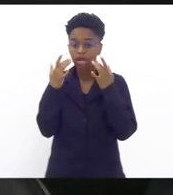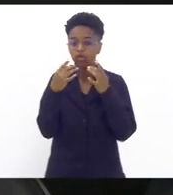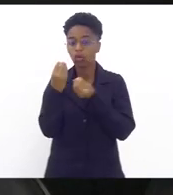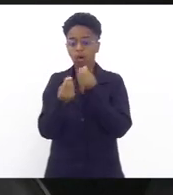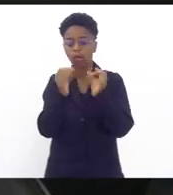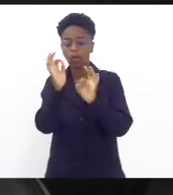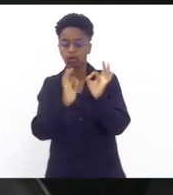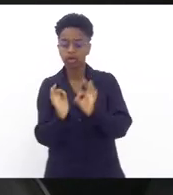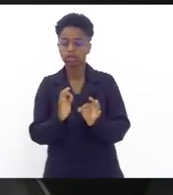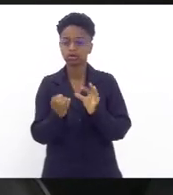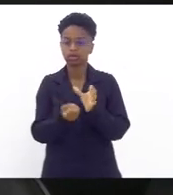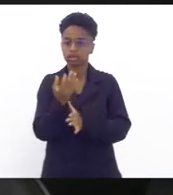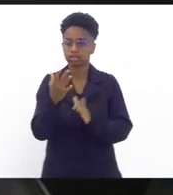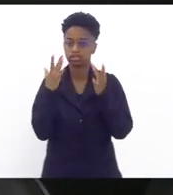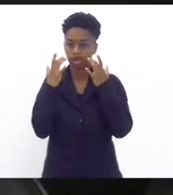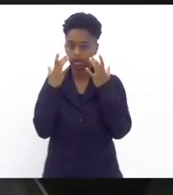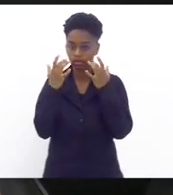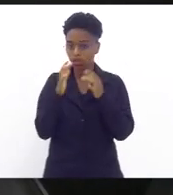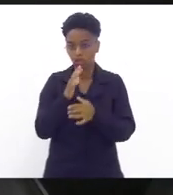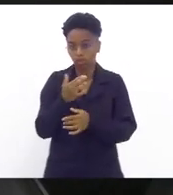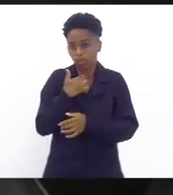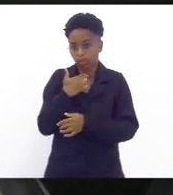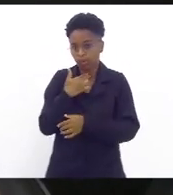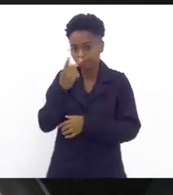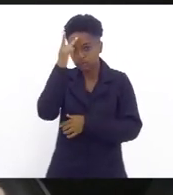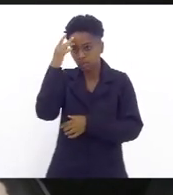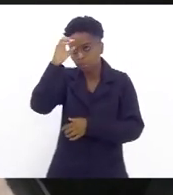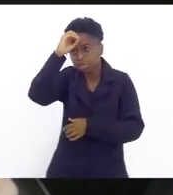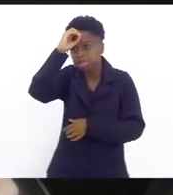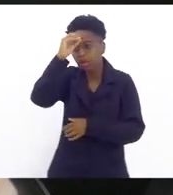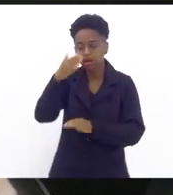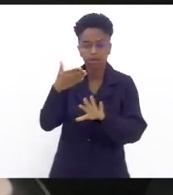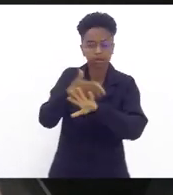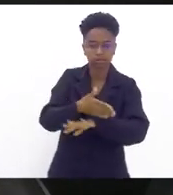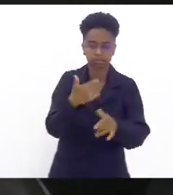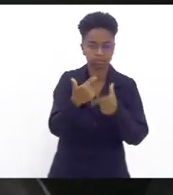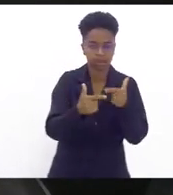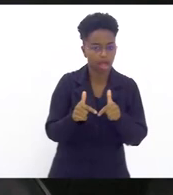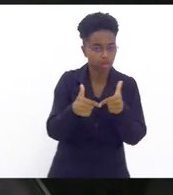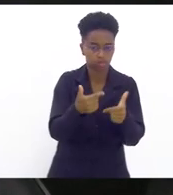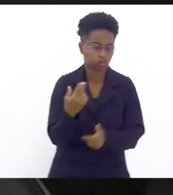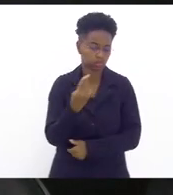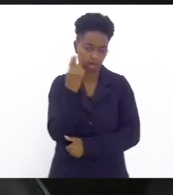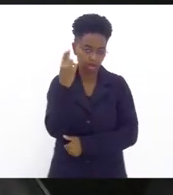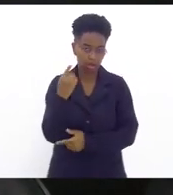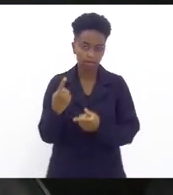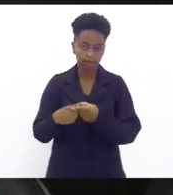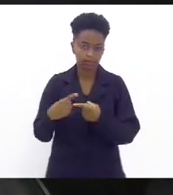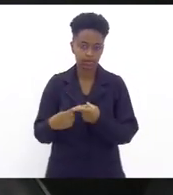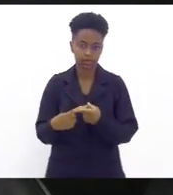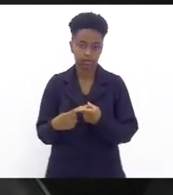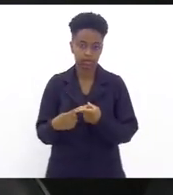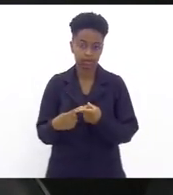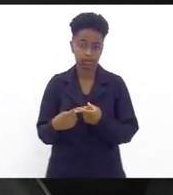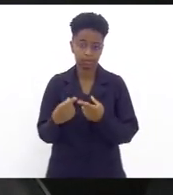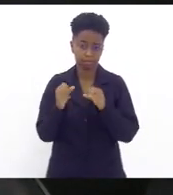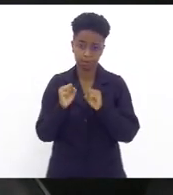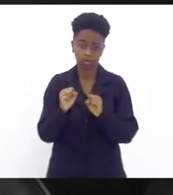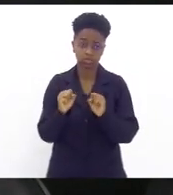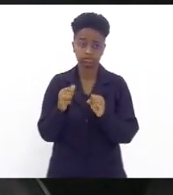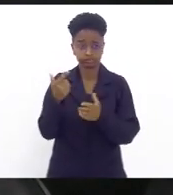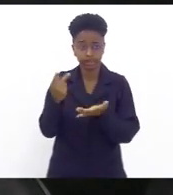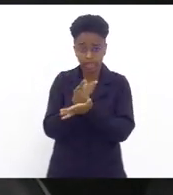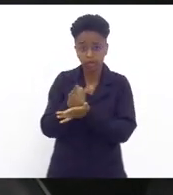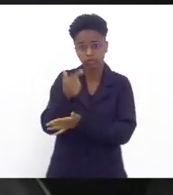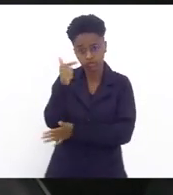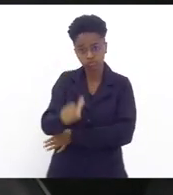elabora a construção de um teatro não dá para uma pessoa que não entenda disso é fazer essa obra porque a chance de incorrer no mesmo erro